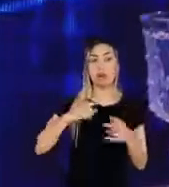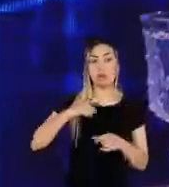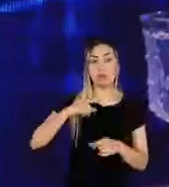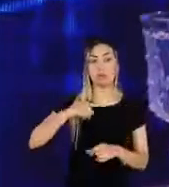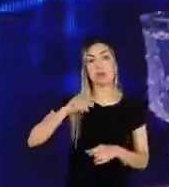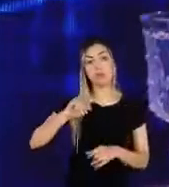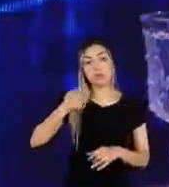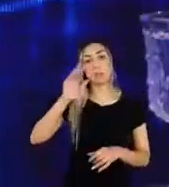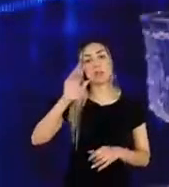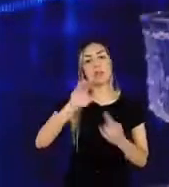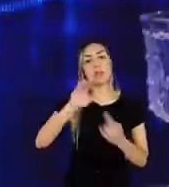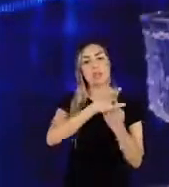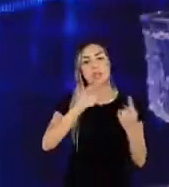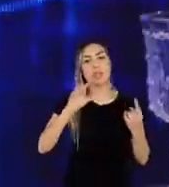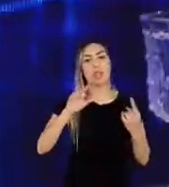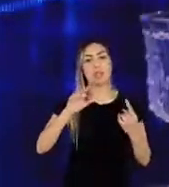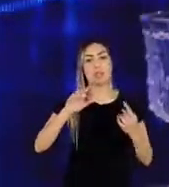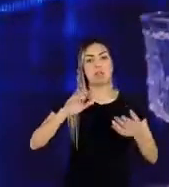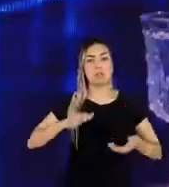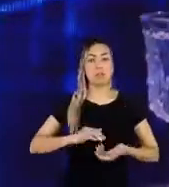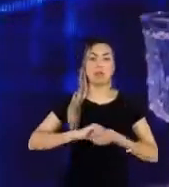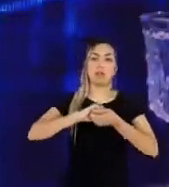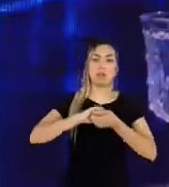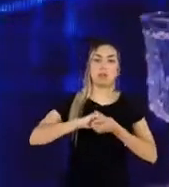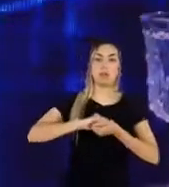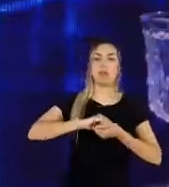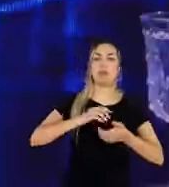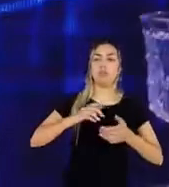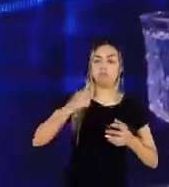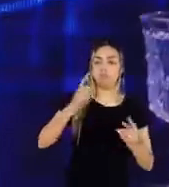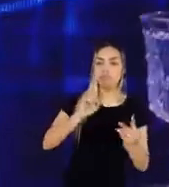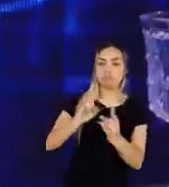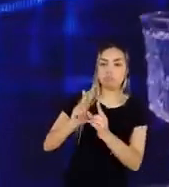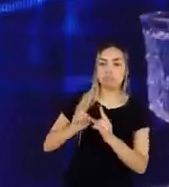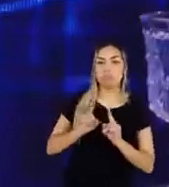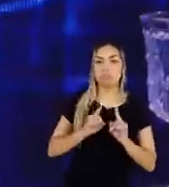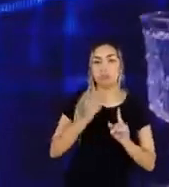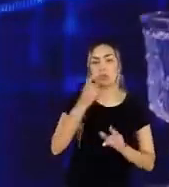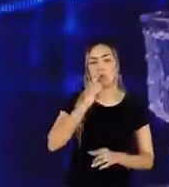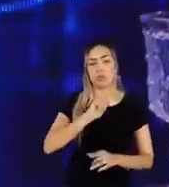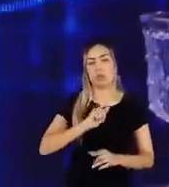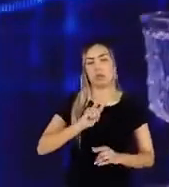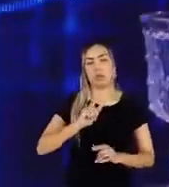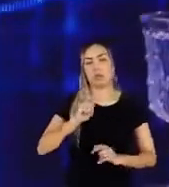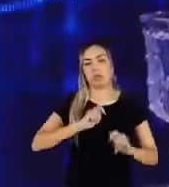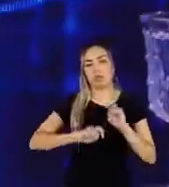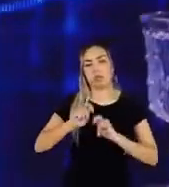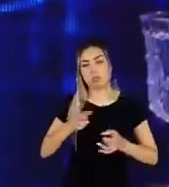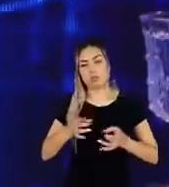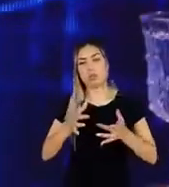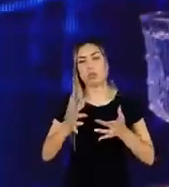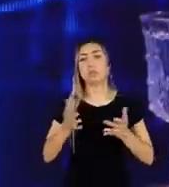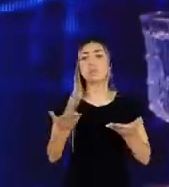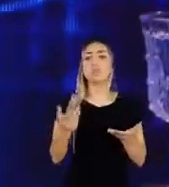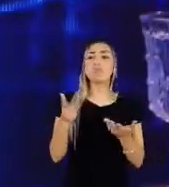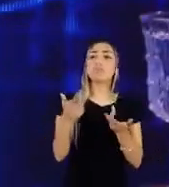livre sendo atendidos por comercializadoras. E aqui, como é que você vê a